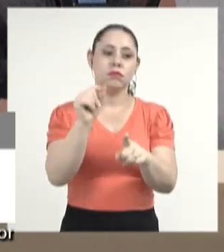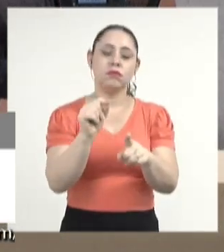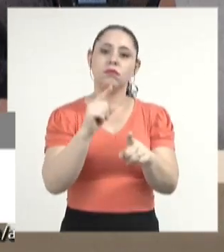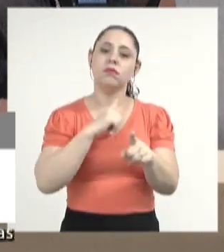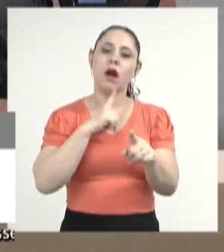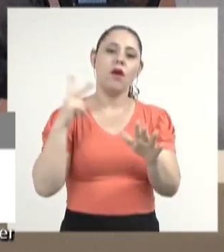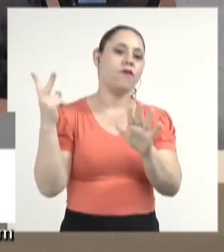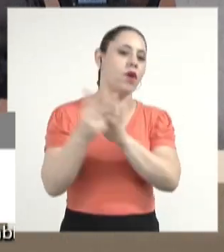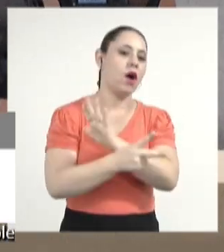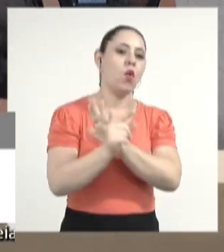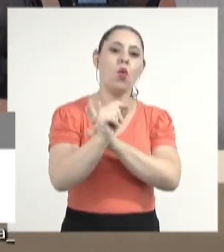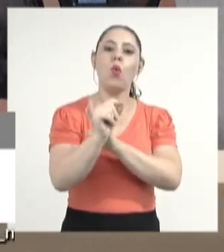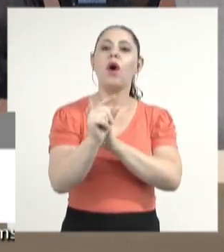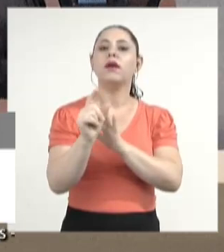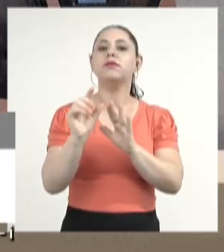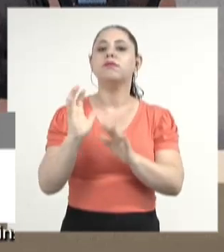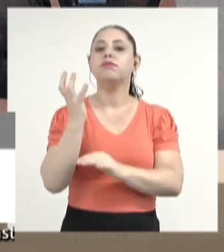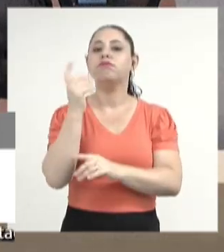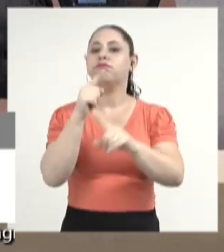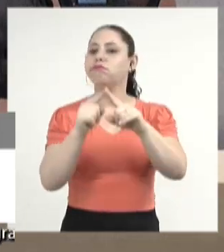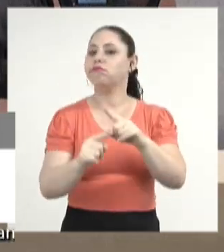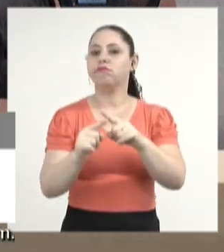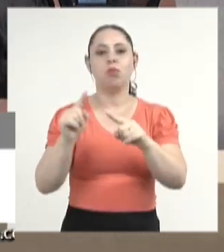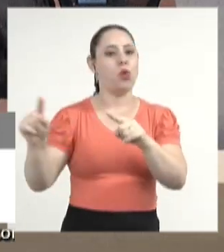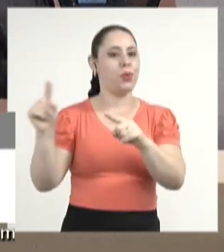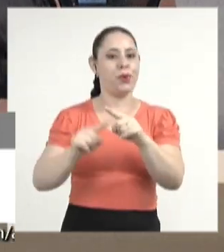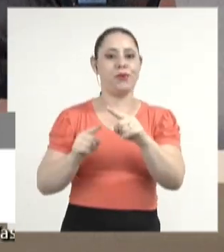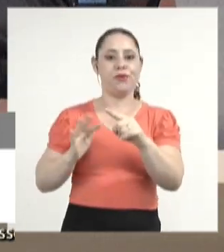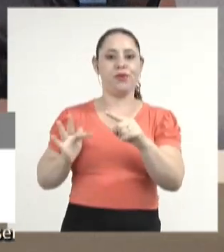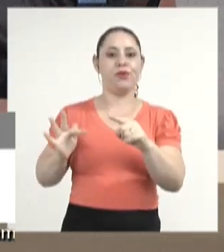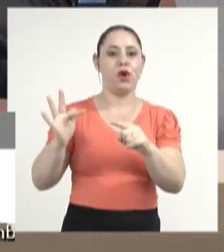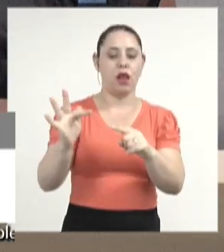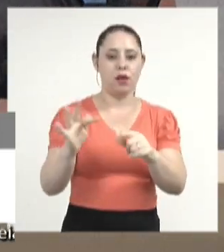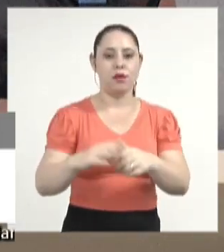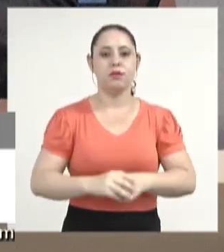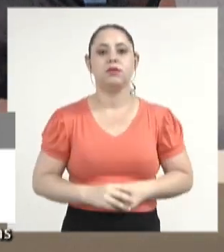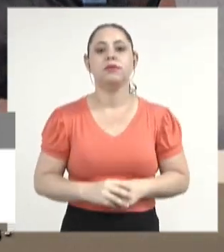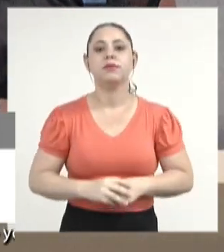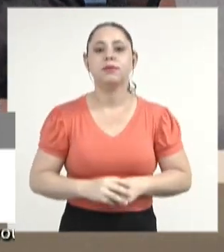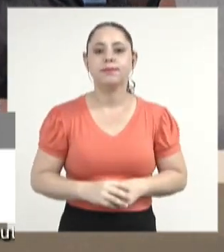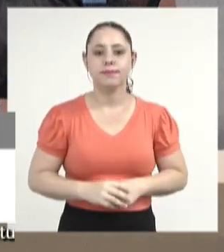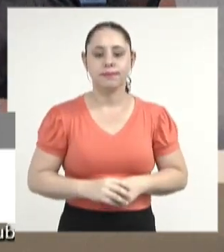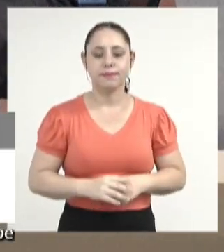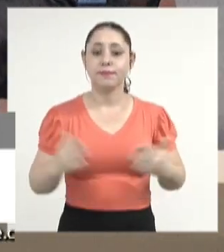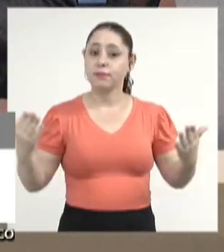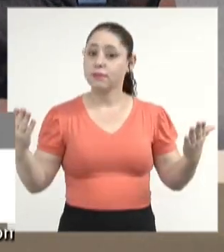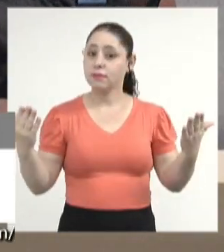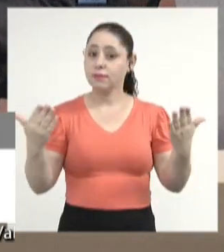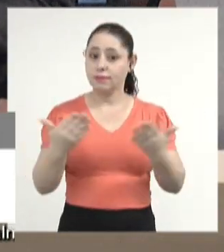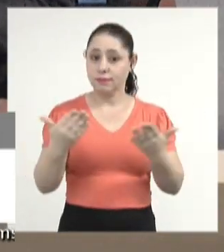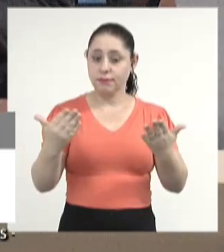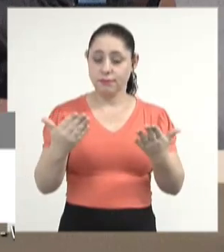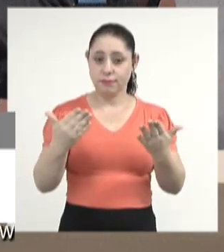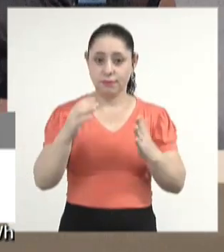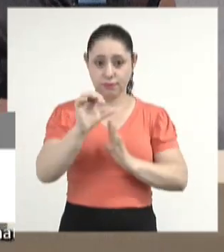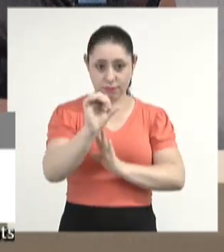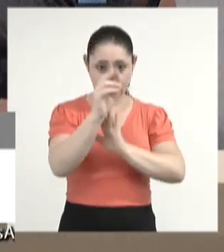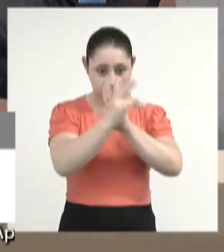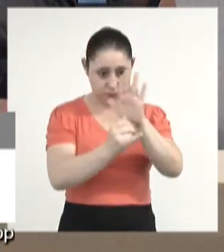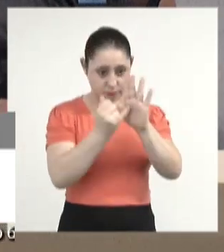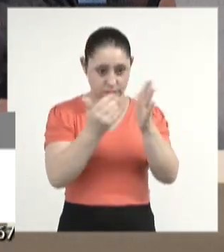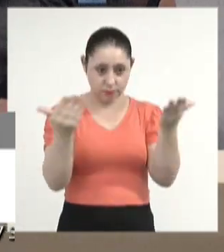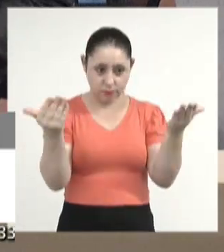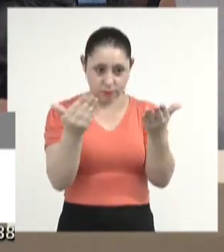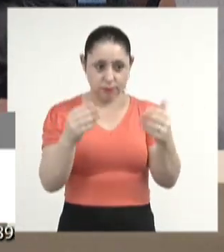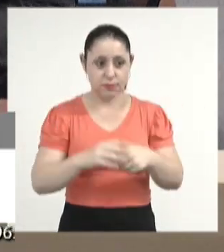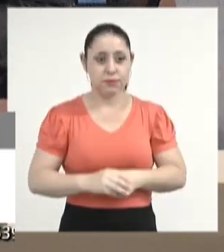vedada a sua realização de concursos para o seu provimento. Agora a gente segue para o 9º item da pauta